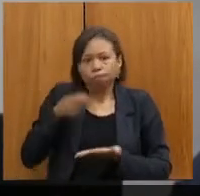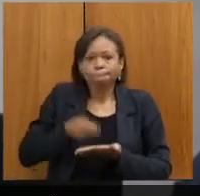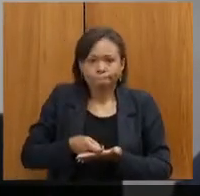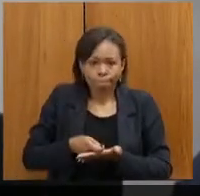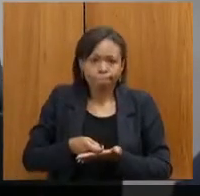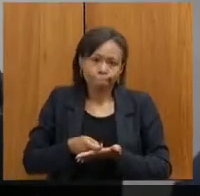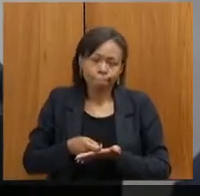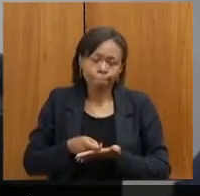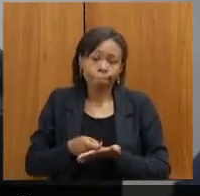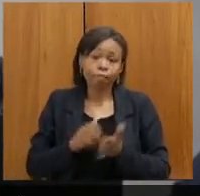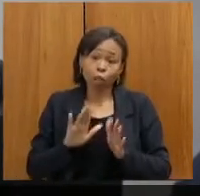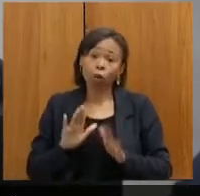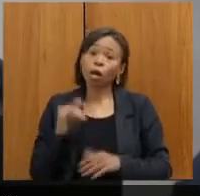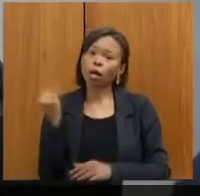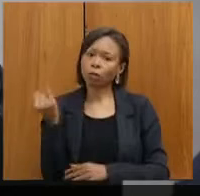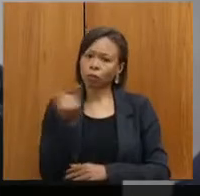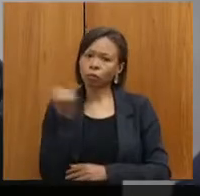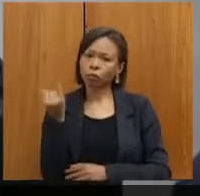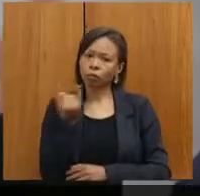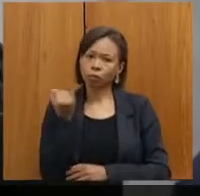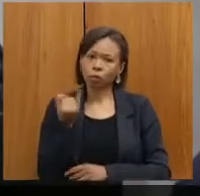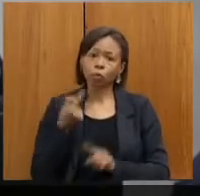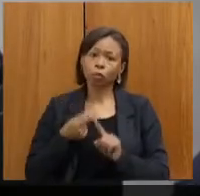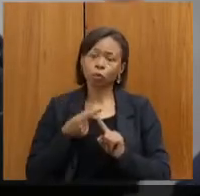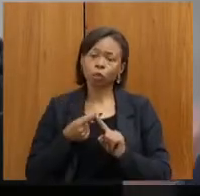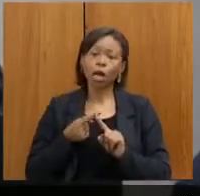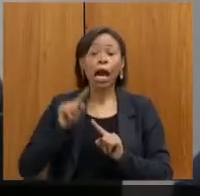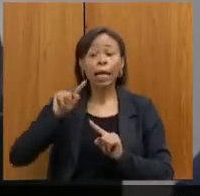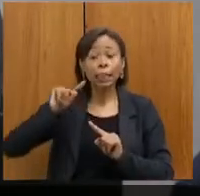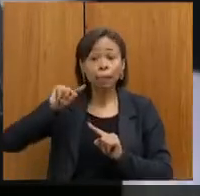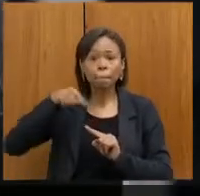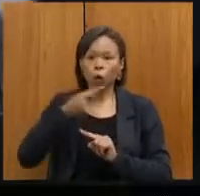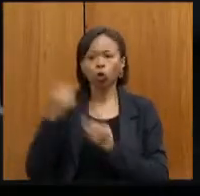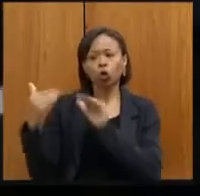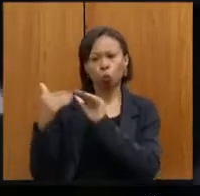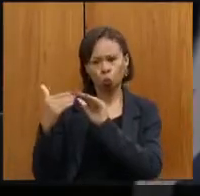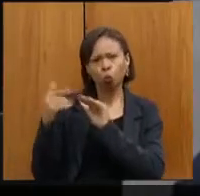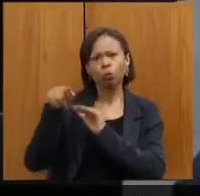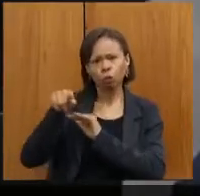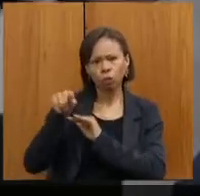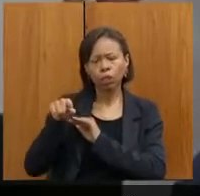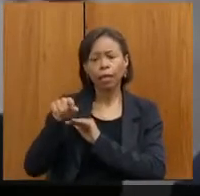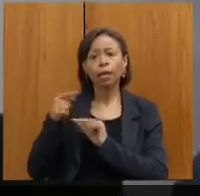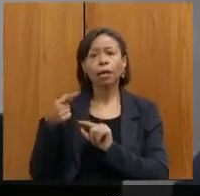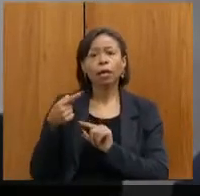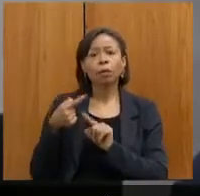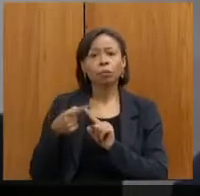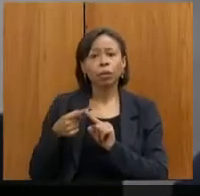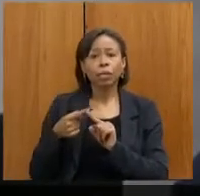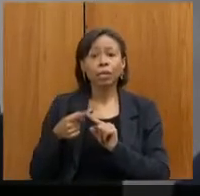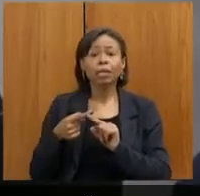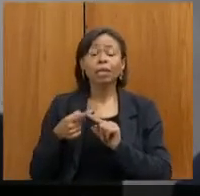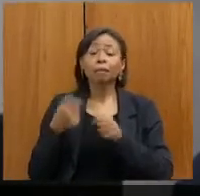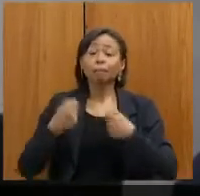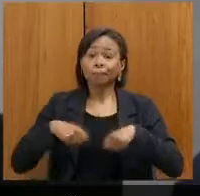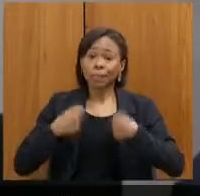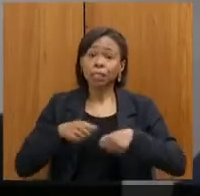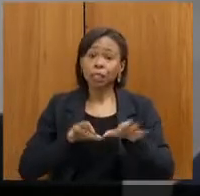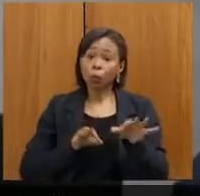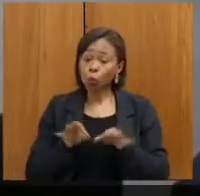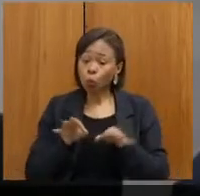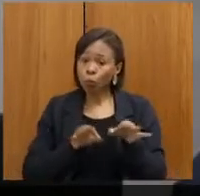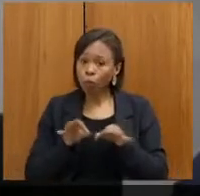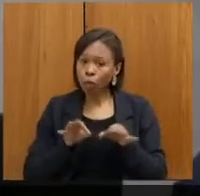isso que será muito importante para que depois eu concordo com vossa excelência Aqui nós temos que ter um plano de